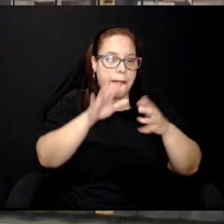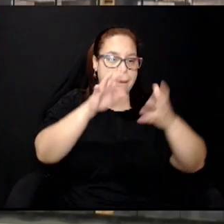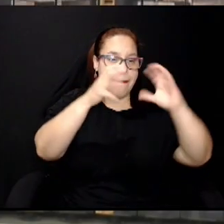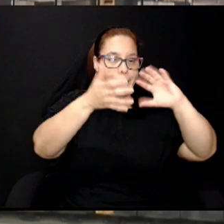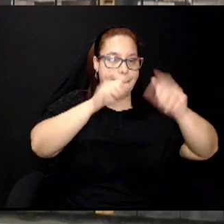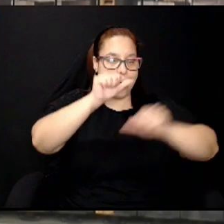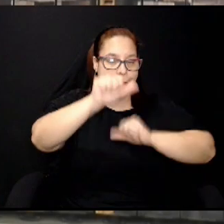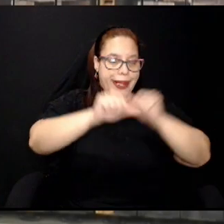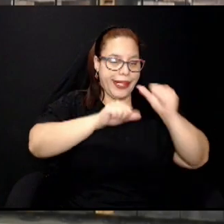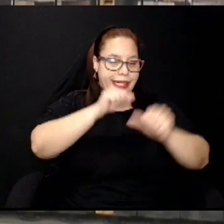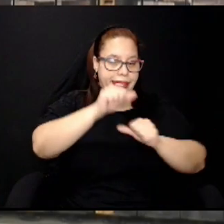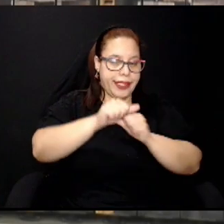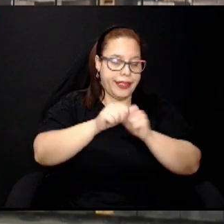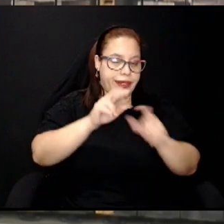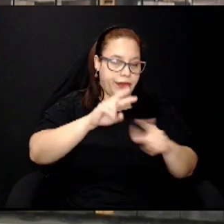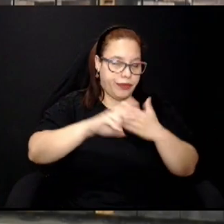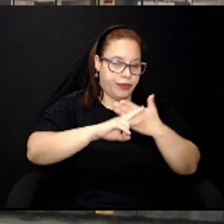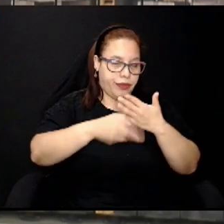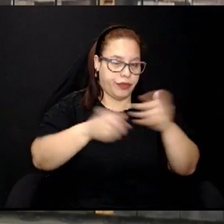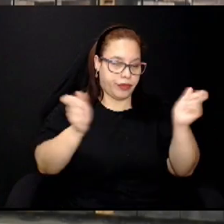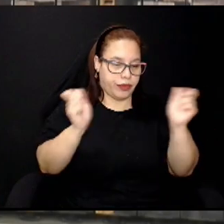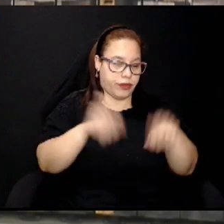e dos impactos possíveis, né?